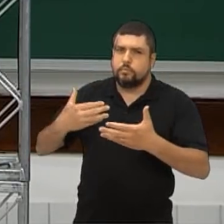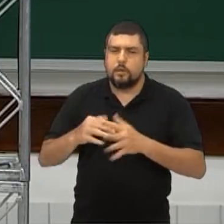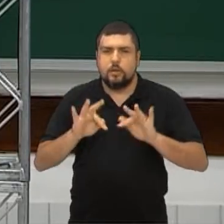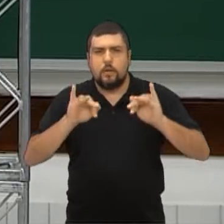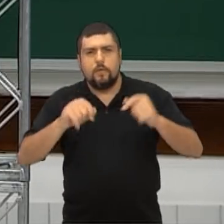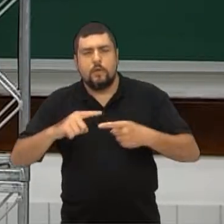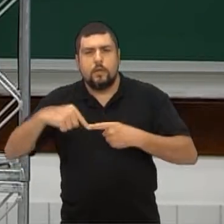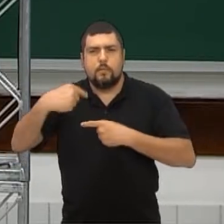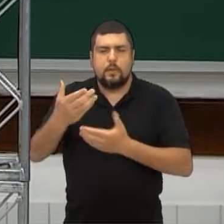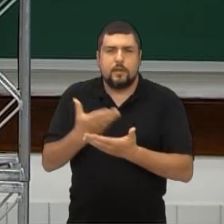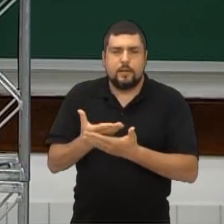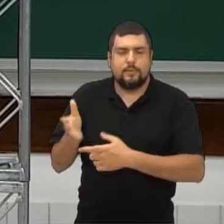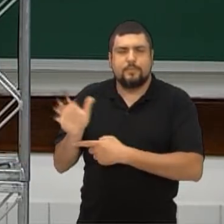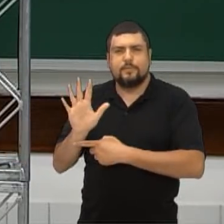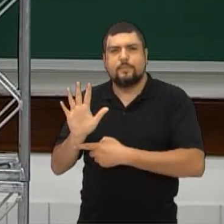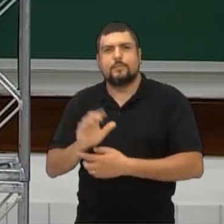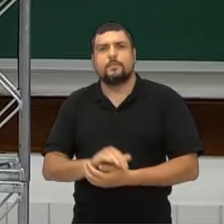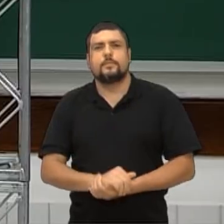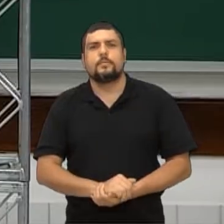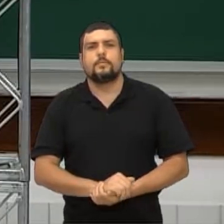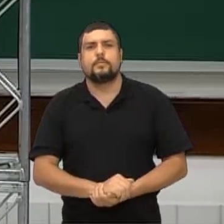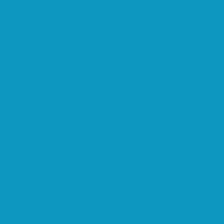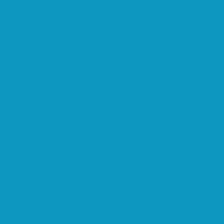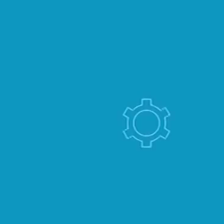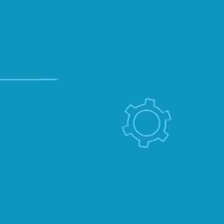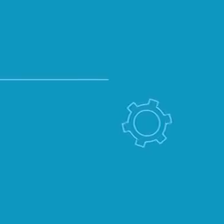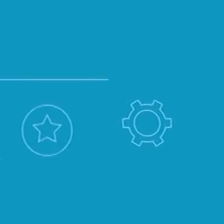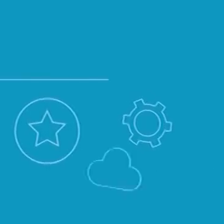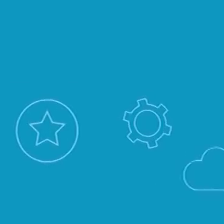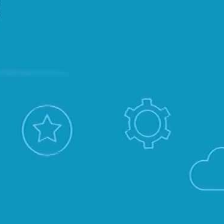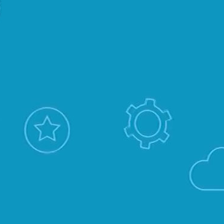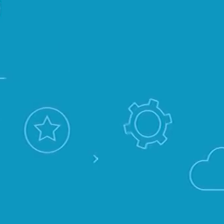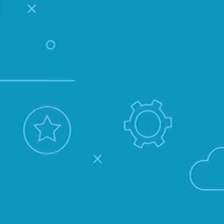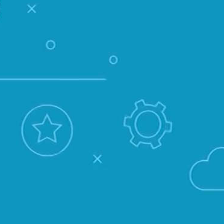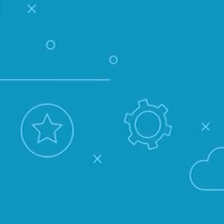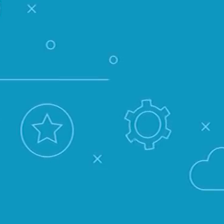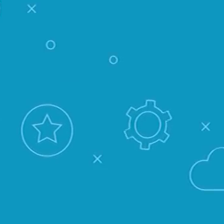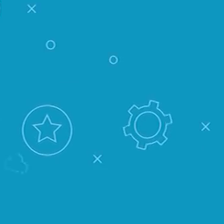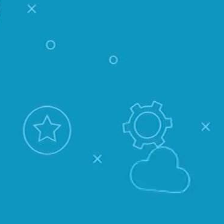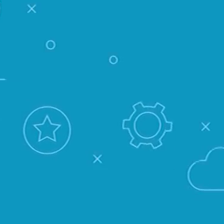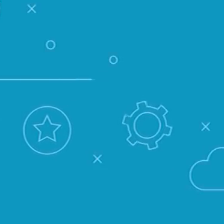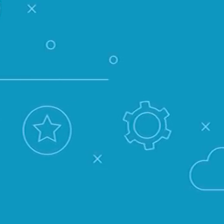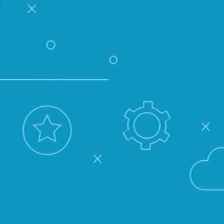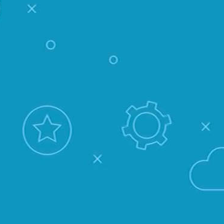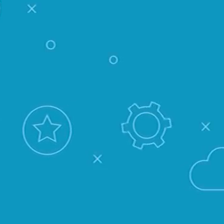hoje, até a próxima, senhores.